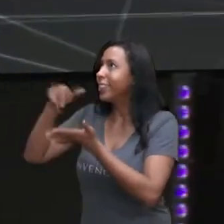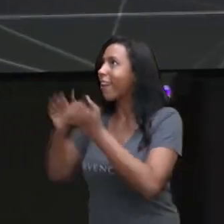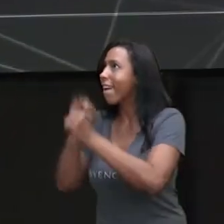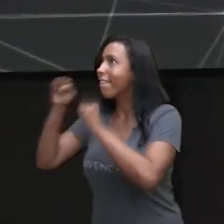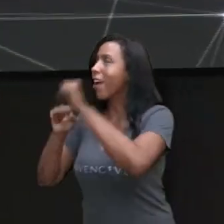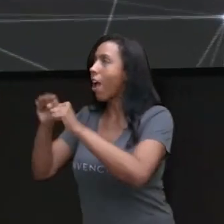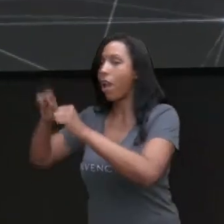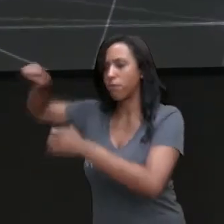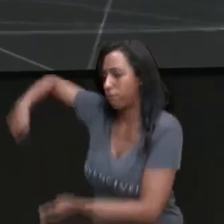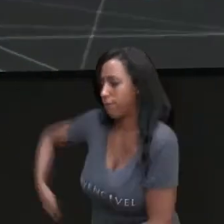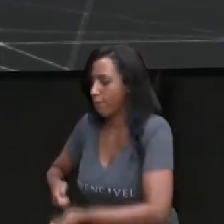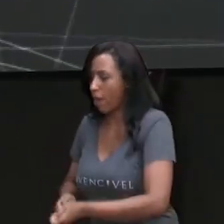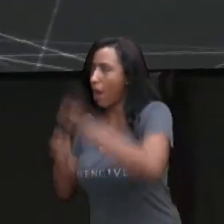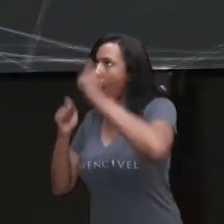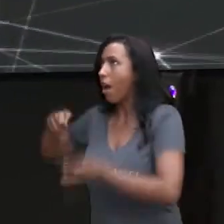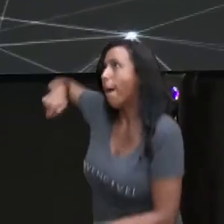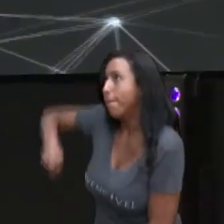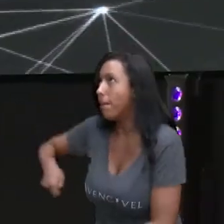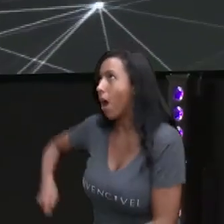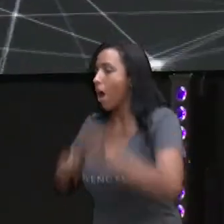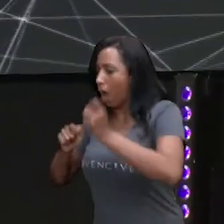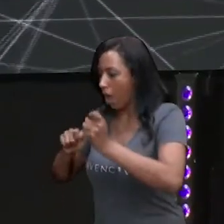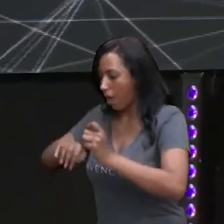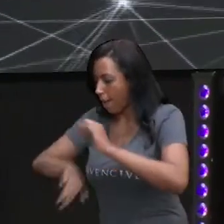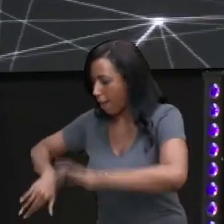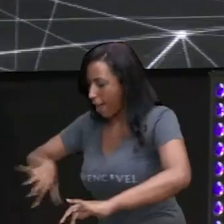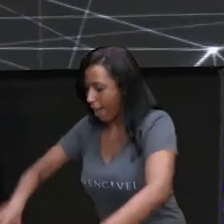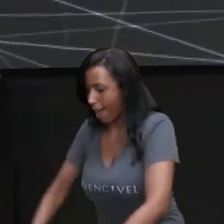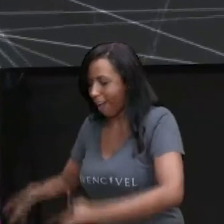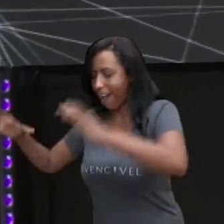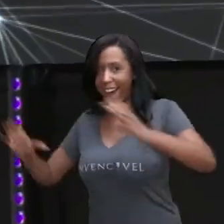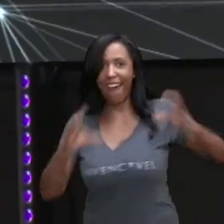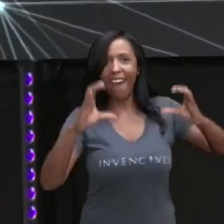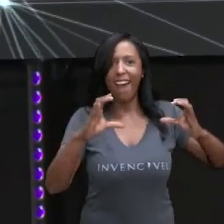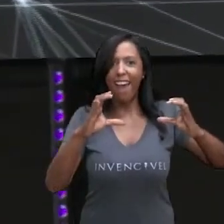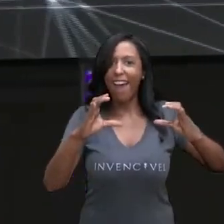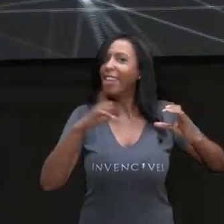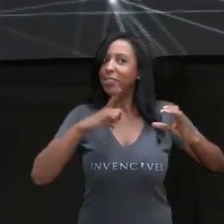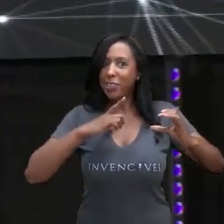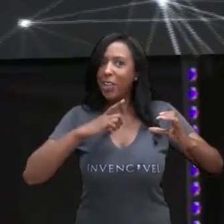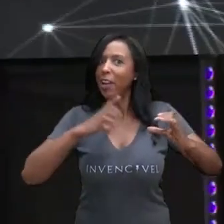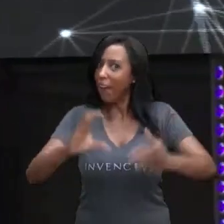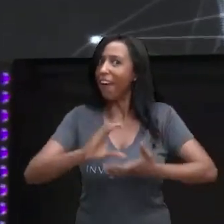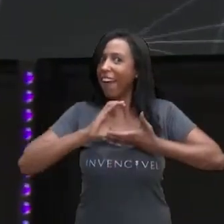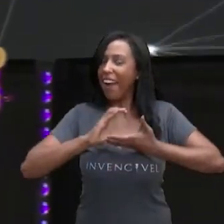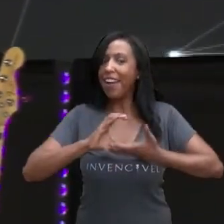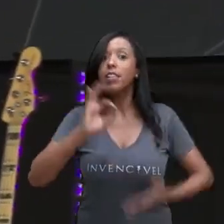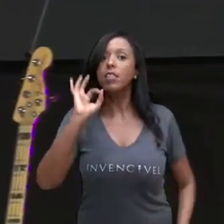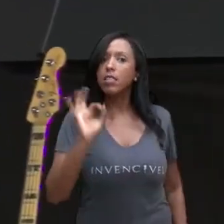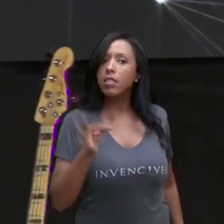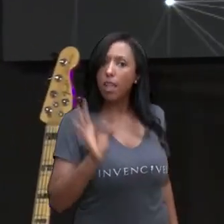agora cava, e cavava, e tinha lá um baú cheio de ouro e pedras preciosas, é ou não é? Ei gente,